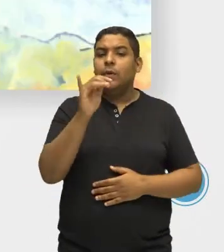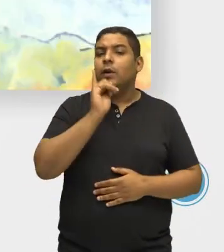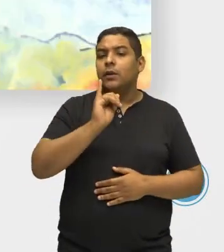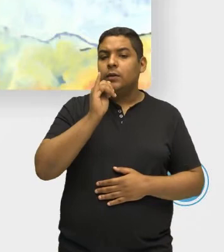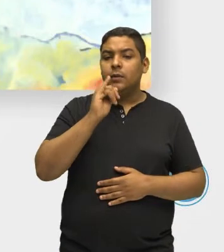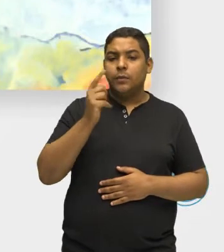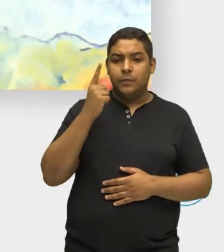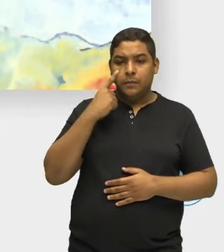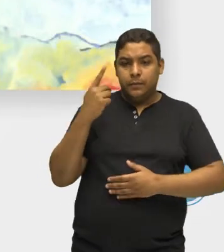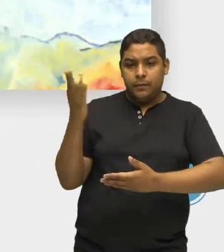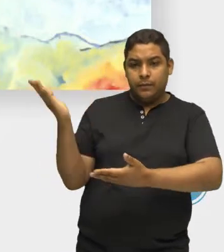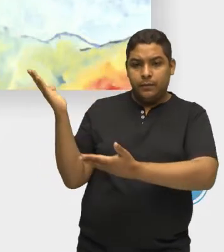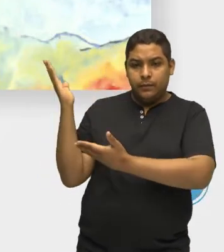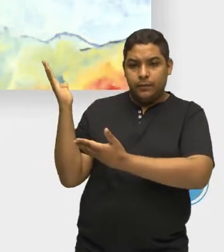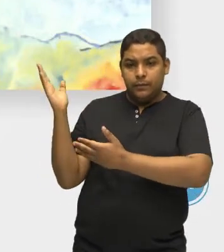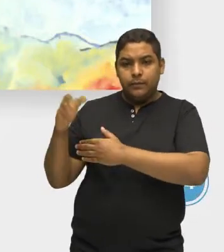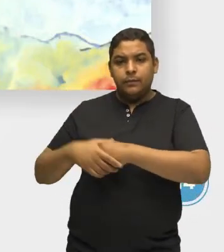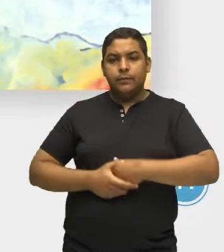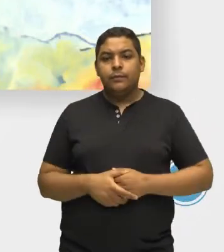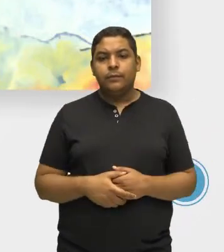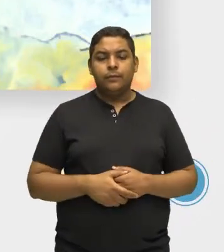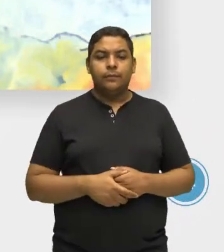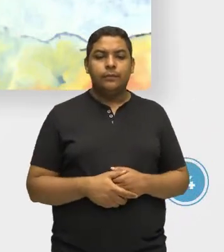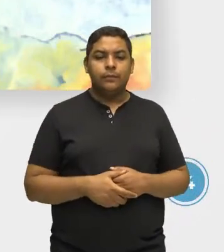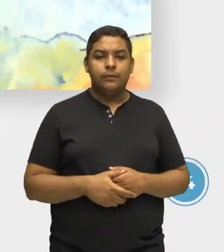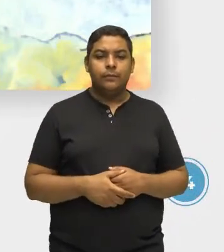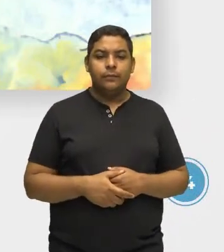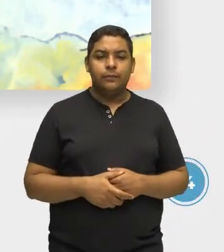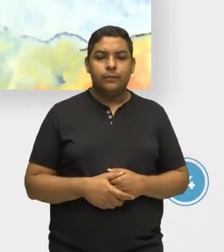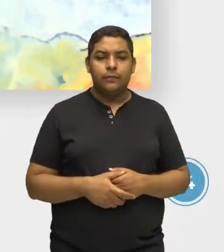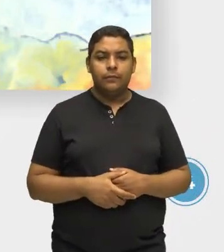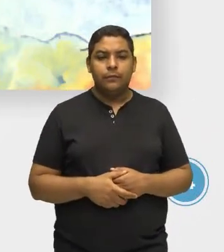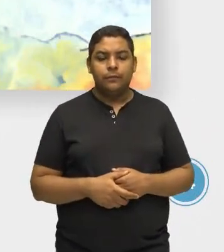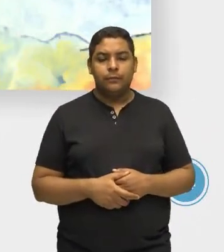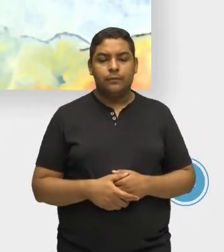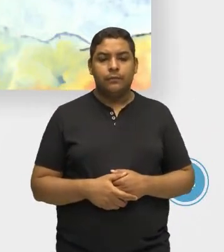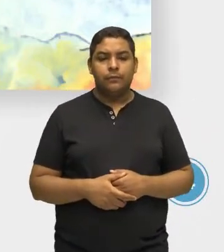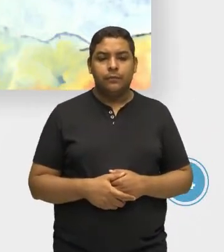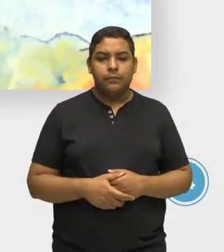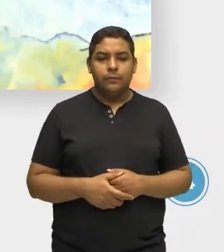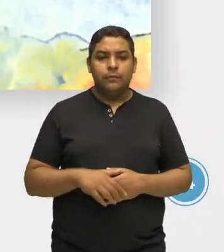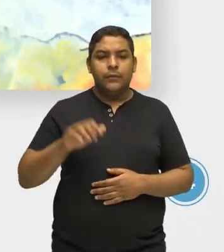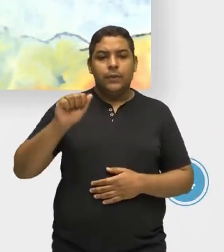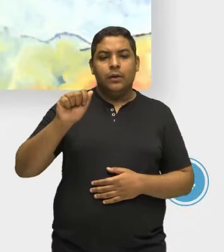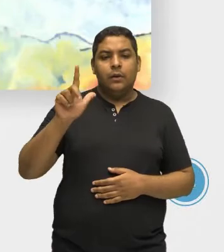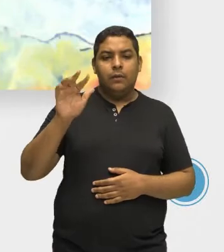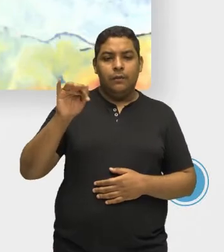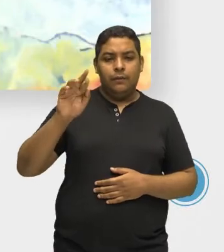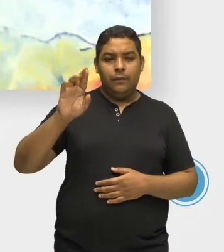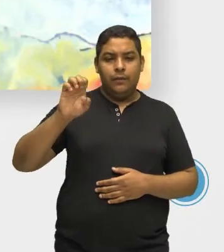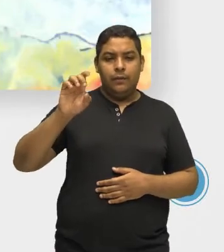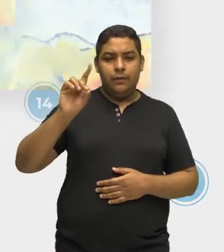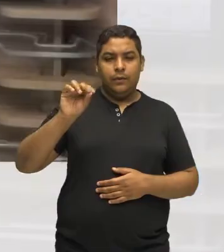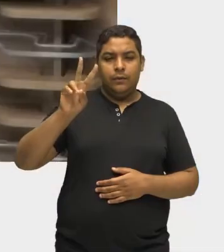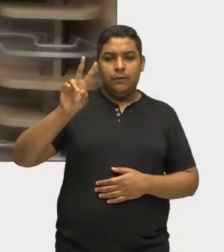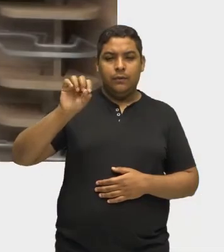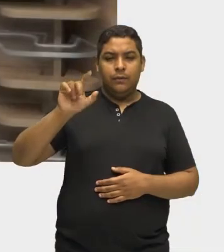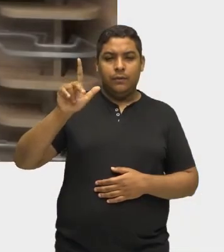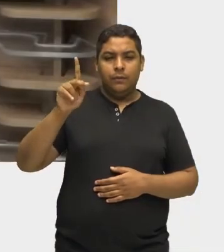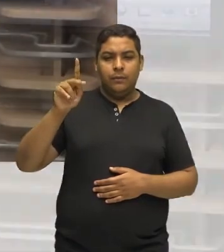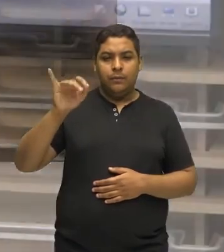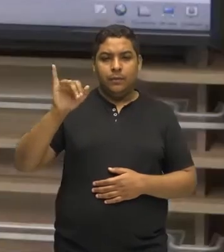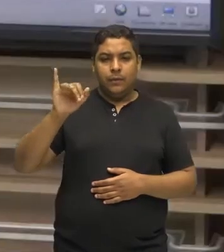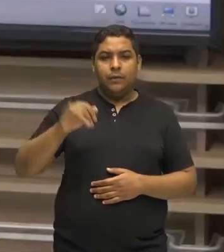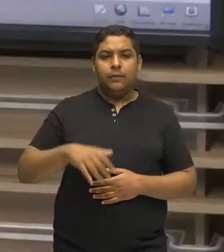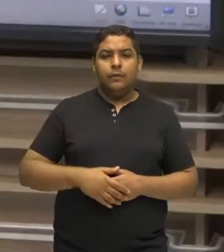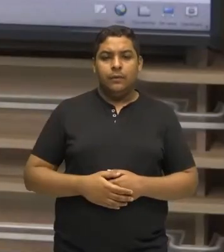aqui, duas imagens. Aqui nós temos Alfredo Volpi, que fez essa pintura, que ele tinha